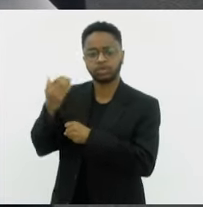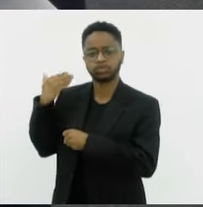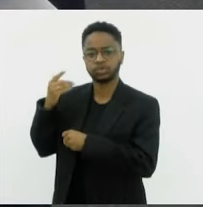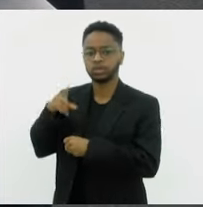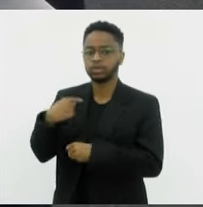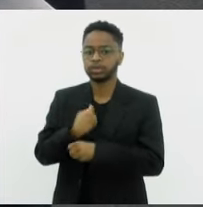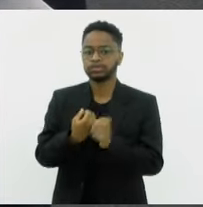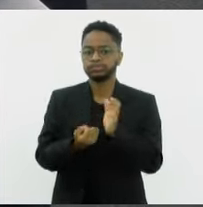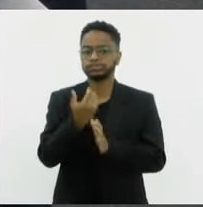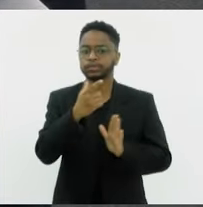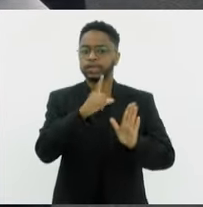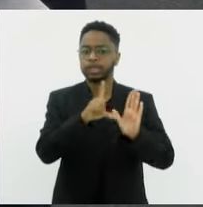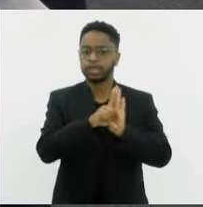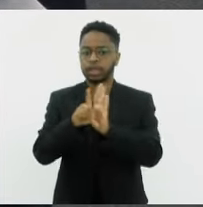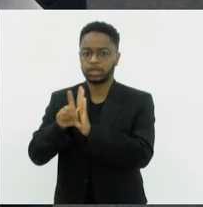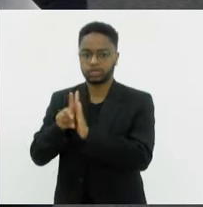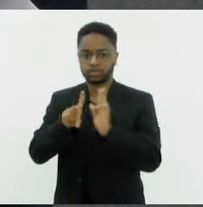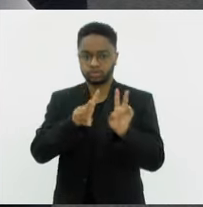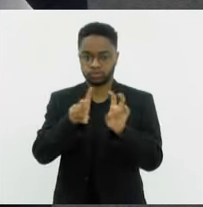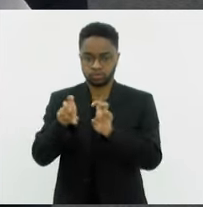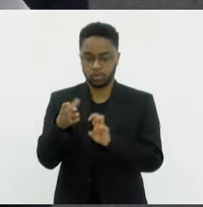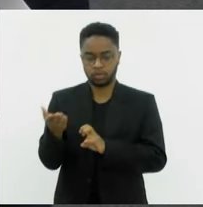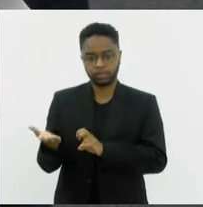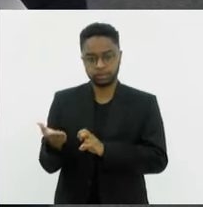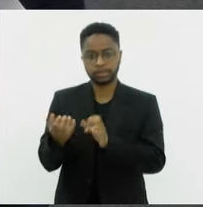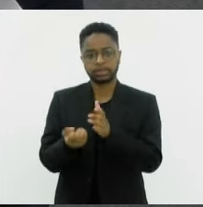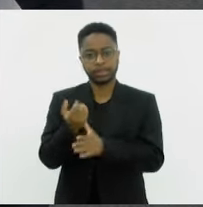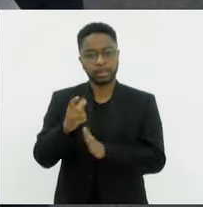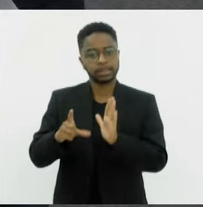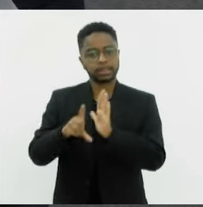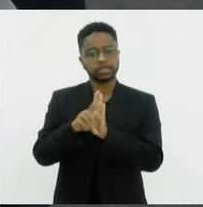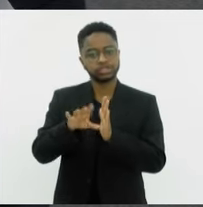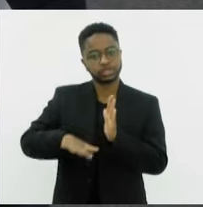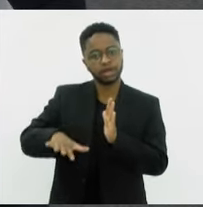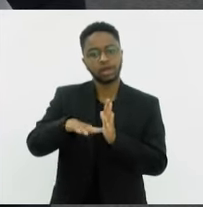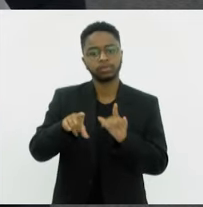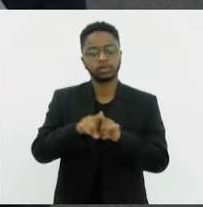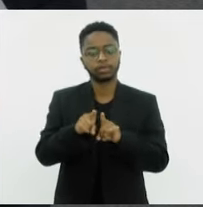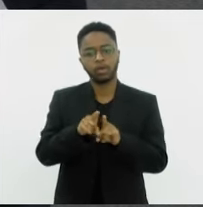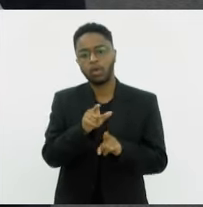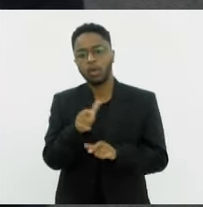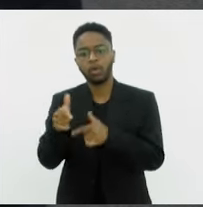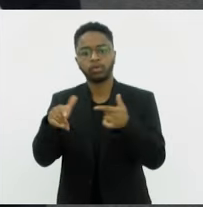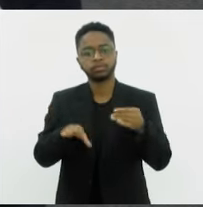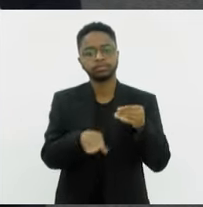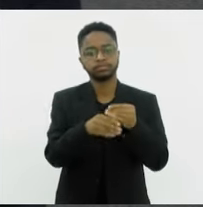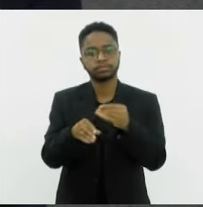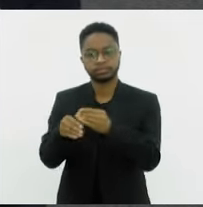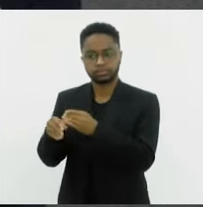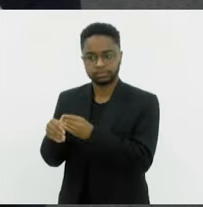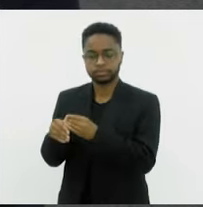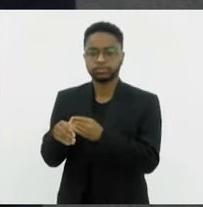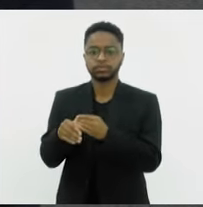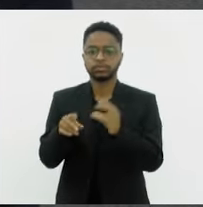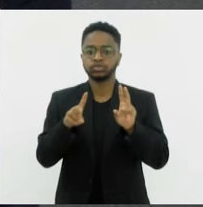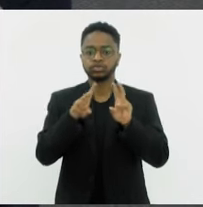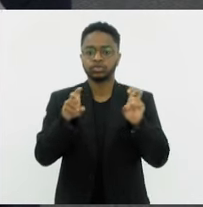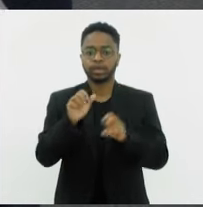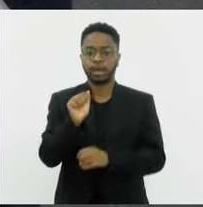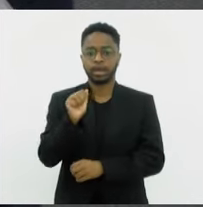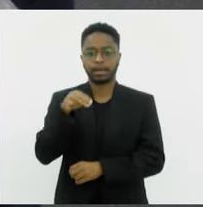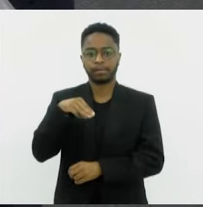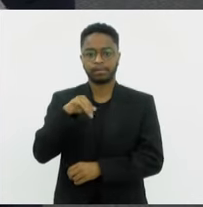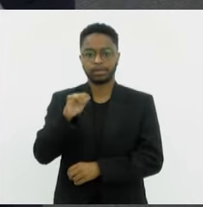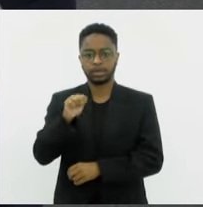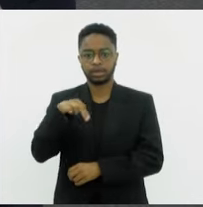sobre isso. Fizemos uma lei geral e várias leis específicas, por exemplo, a lei que baniu o amianto das empresas, que